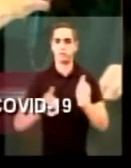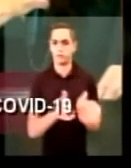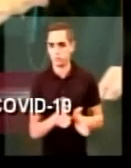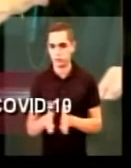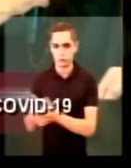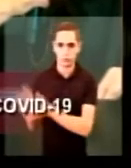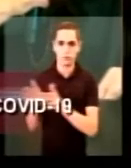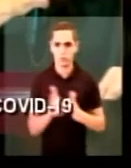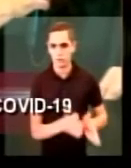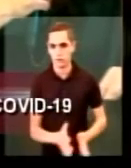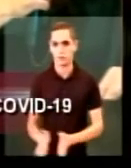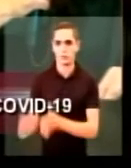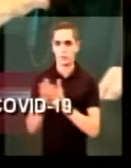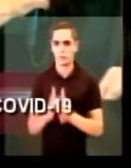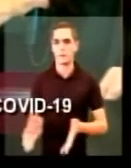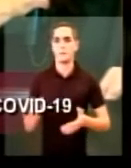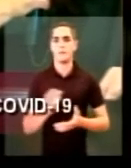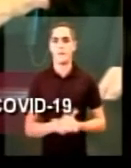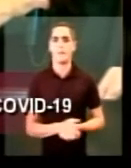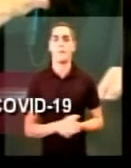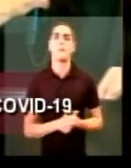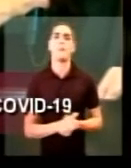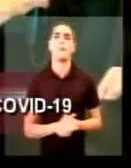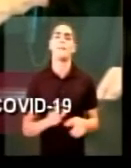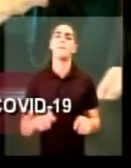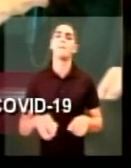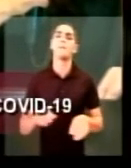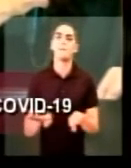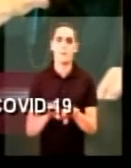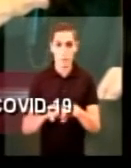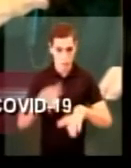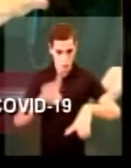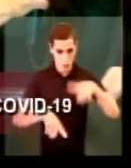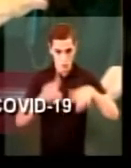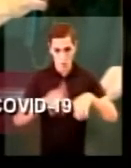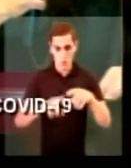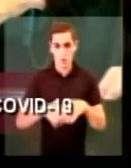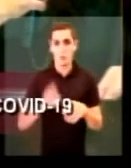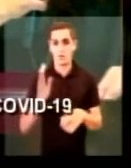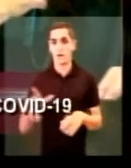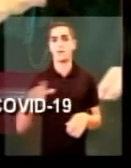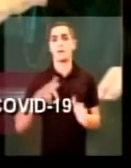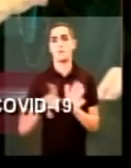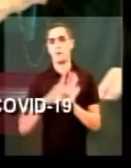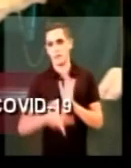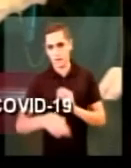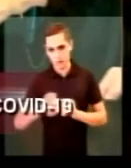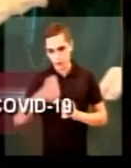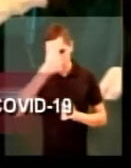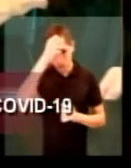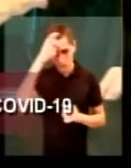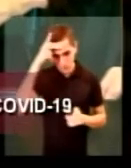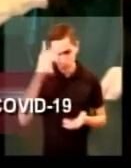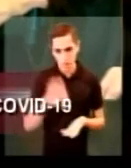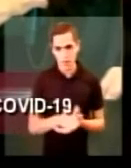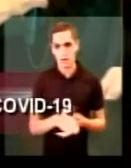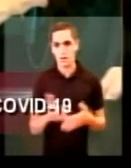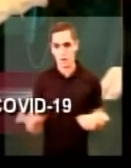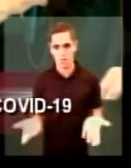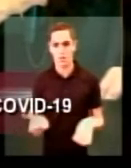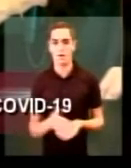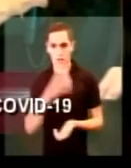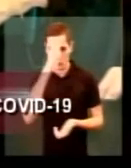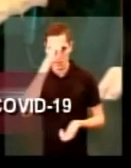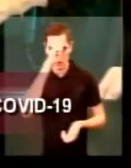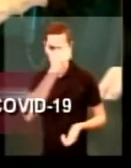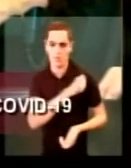em maio. E os insumos que já estão disponíveis no município, né? A gente já distribuiu agora em janeiro